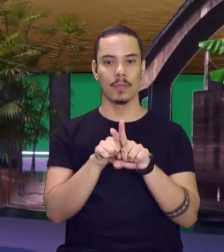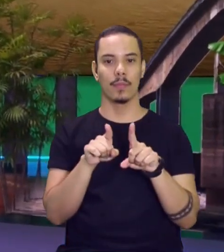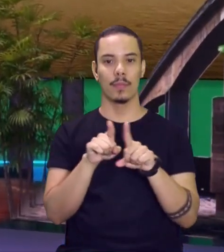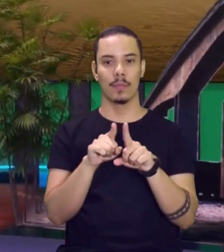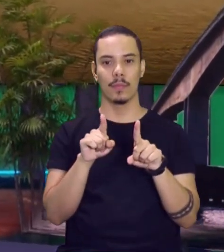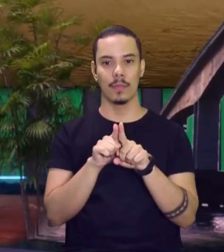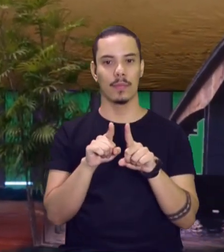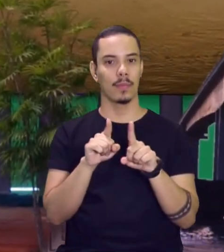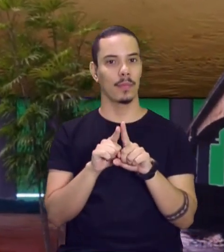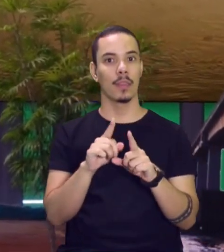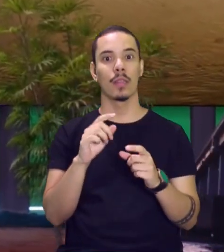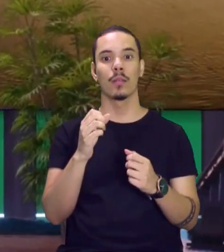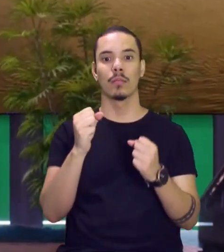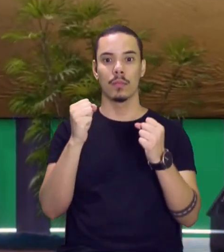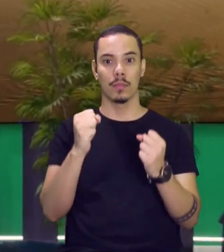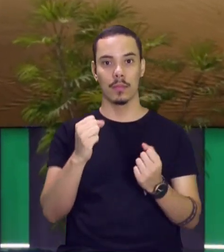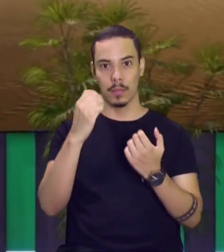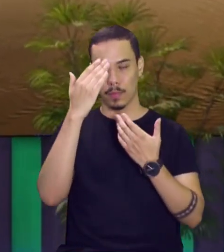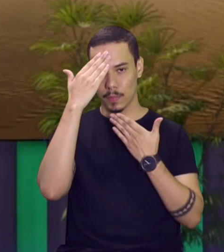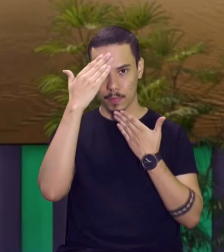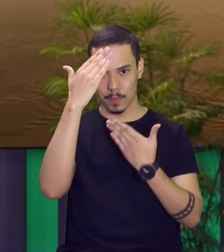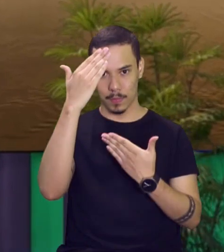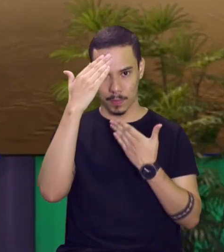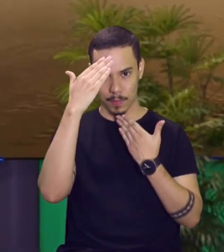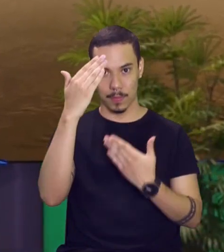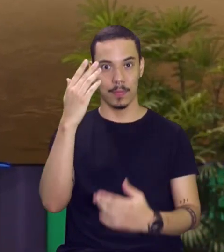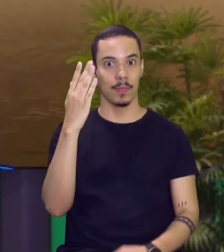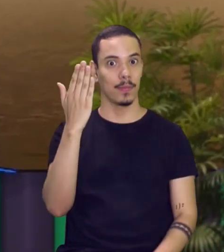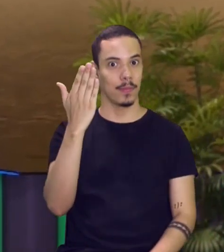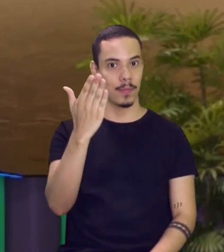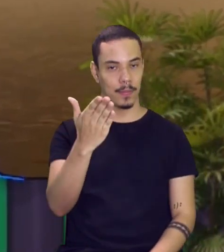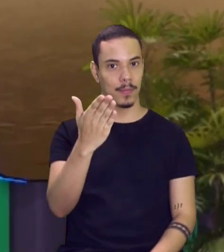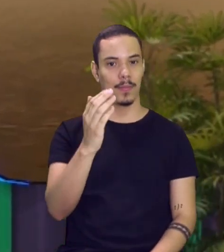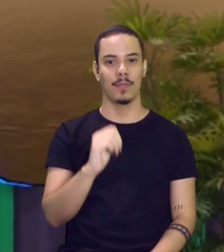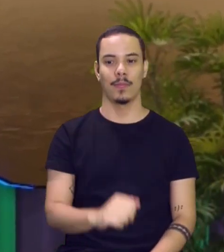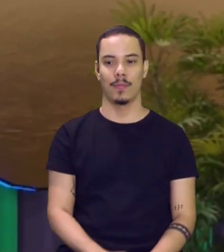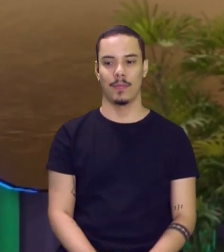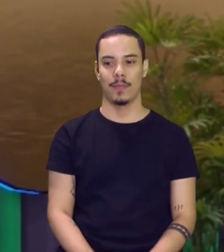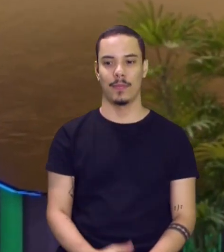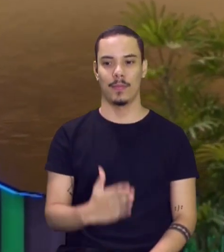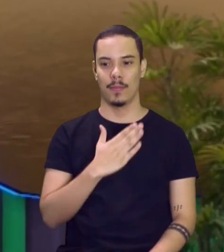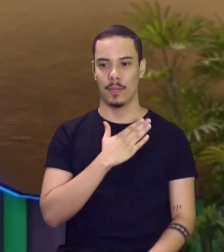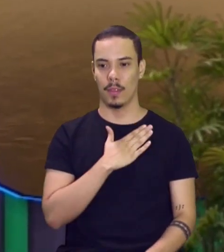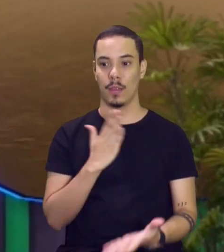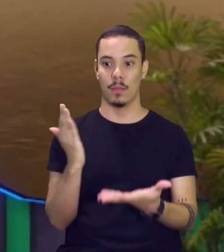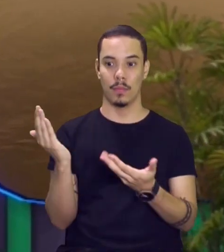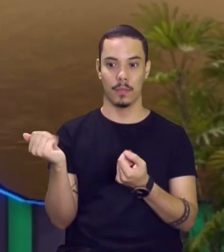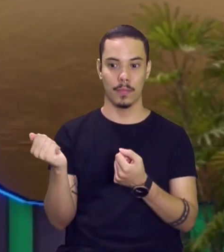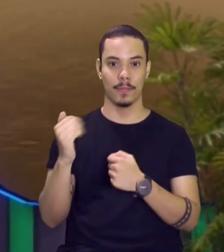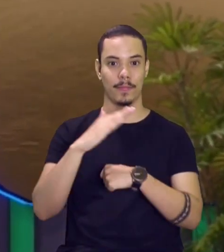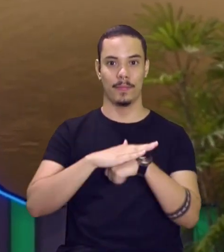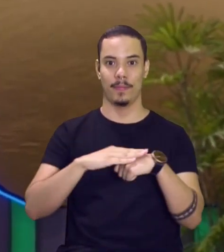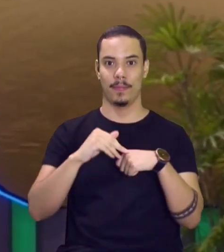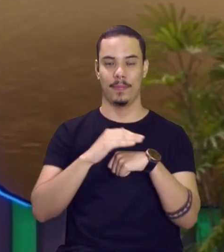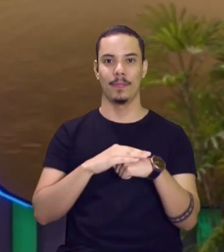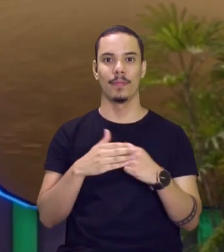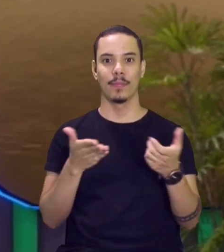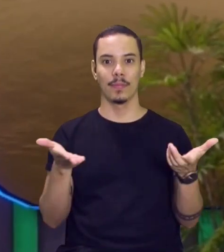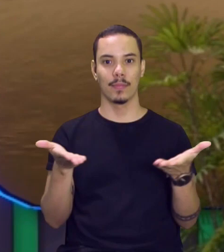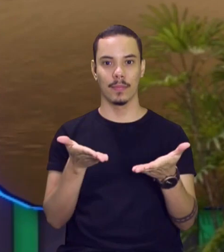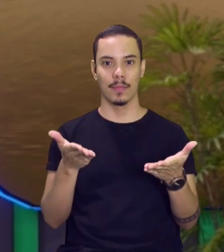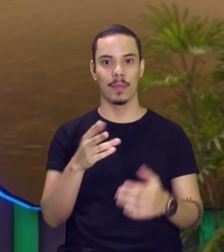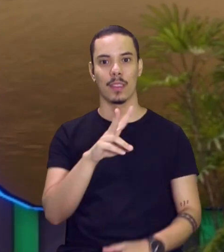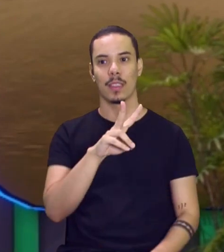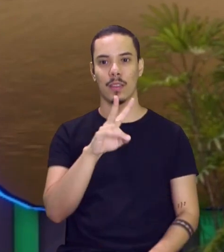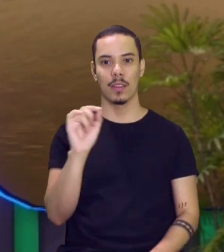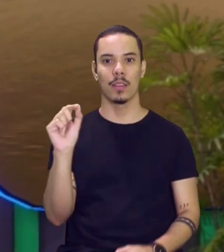deixar de agradecer a você, meu querido jovem, que hoje vai fazer